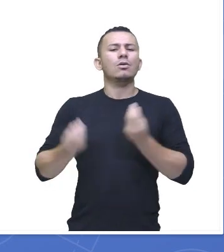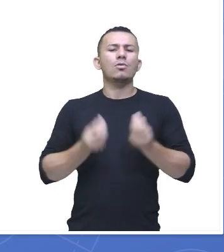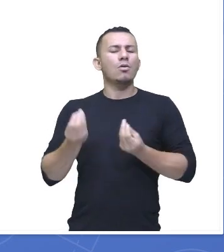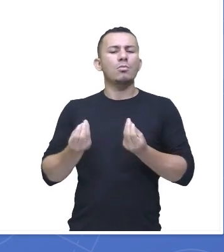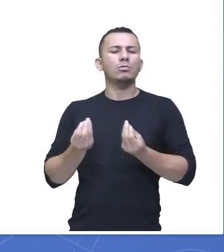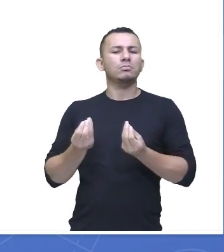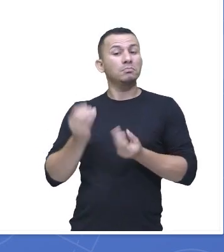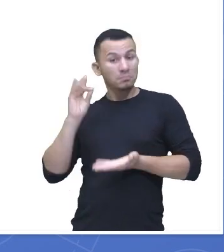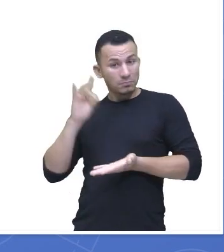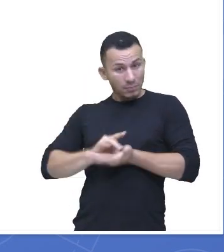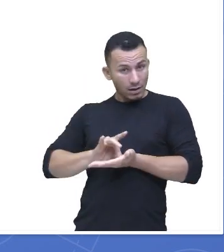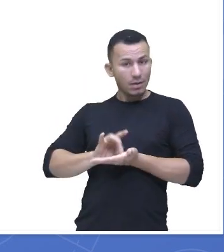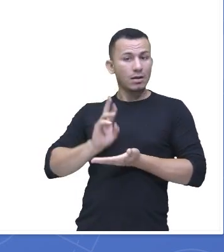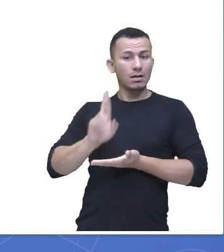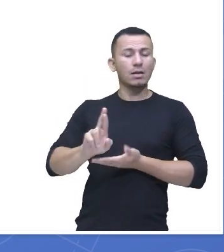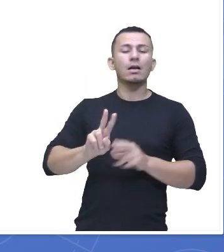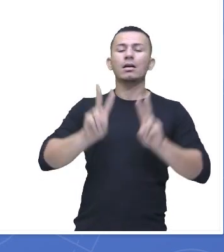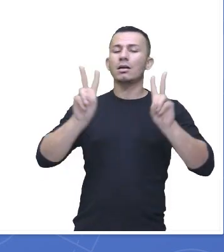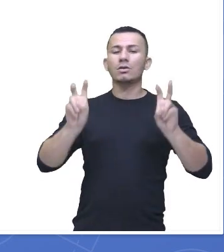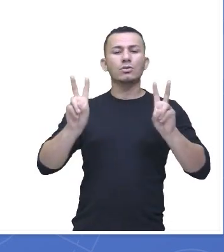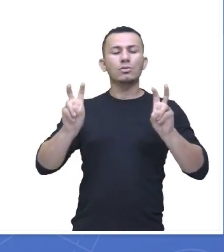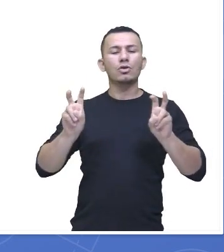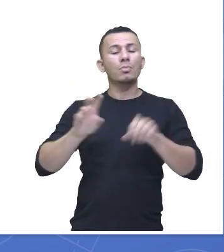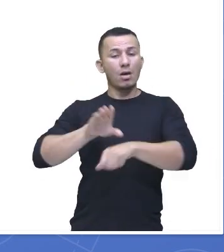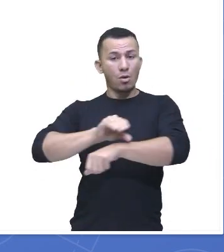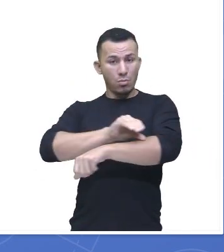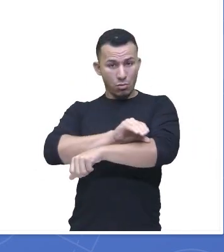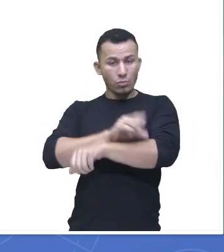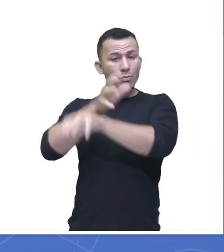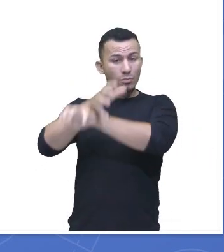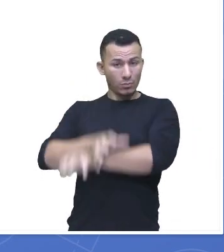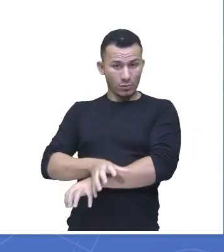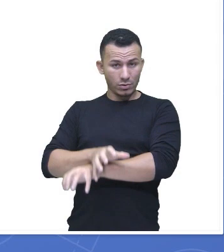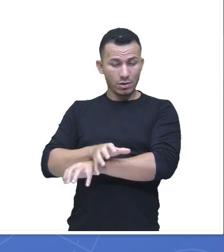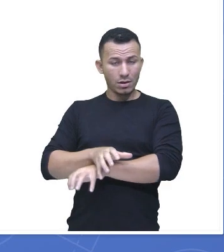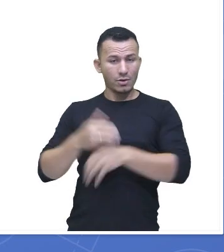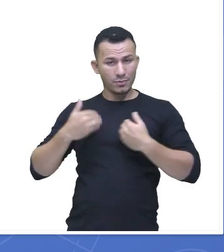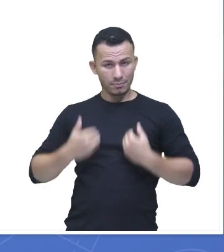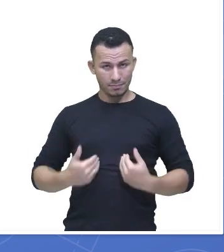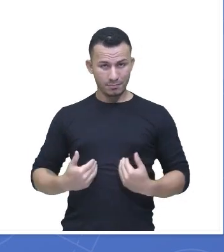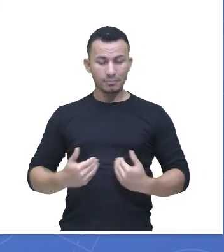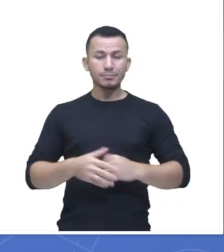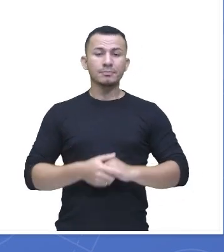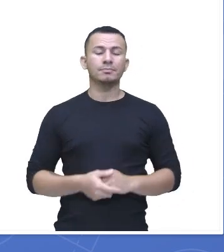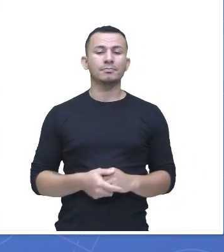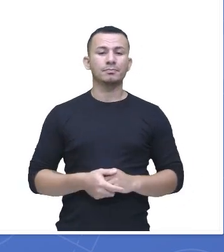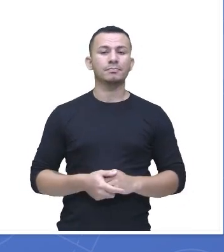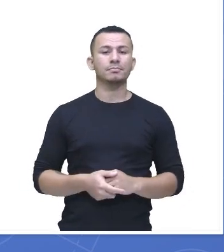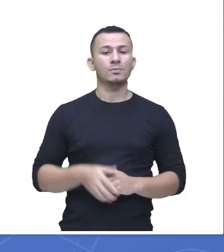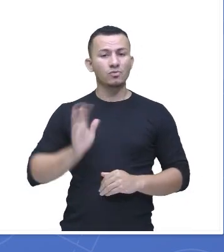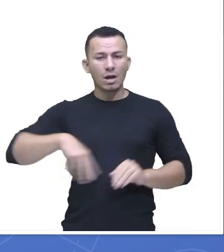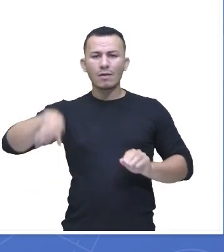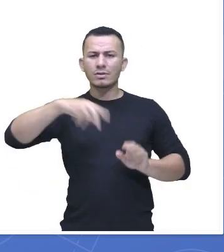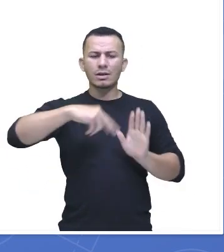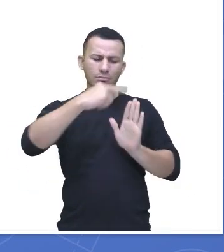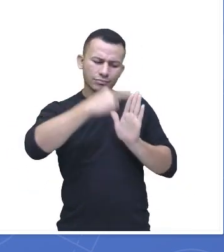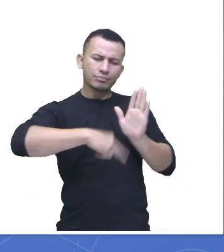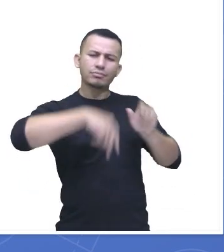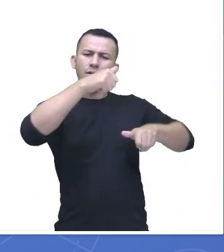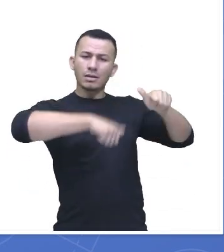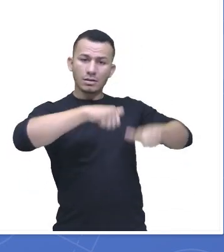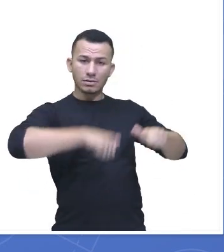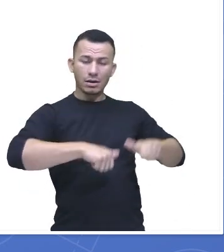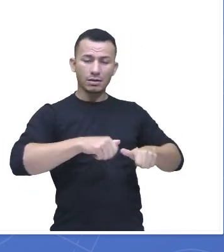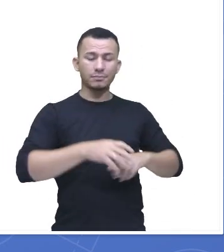afirmar sobre o músculo estriado esquelético. Então, vocês olharam aí, tá? E